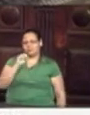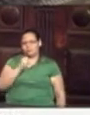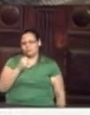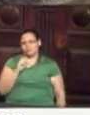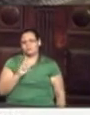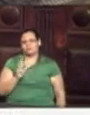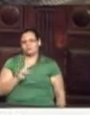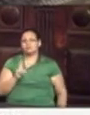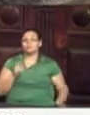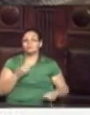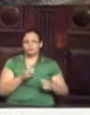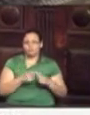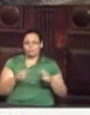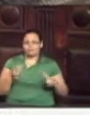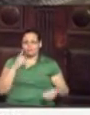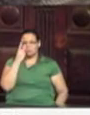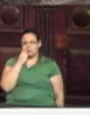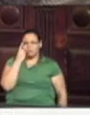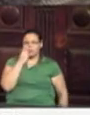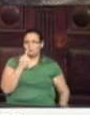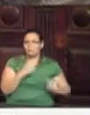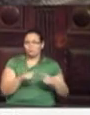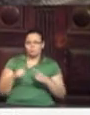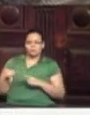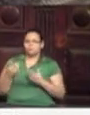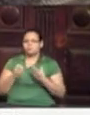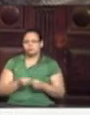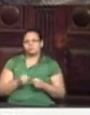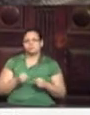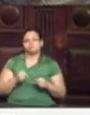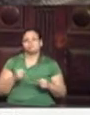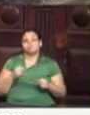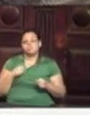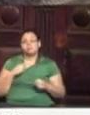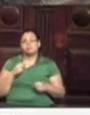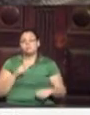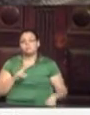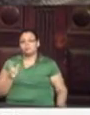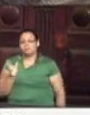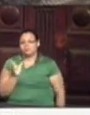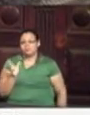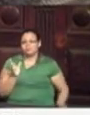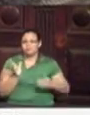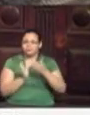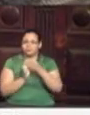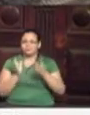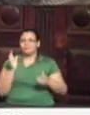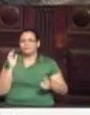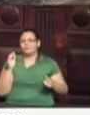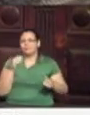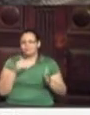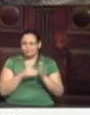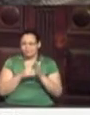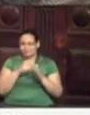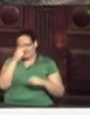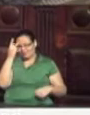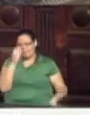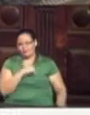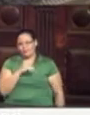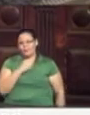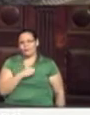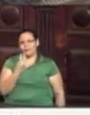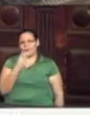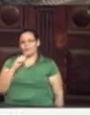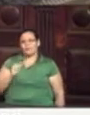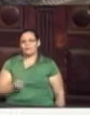muitos deputados foram contrários, inclusive eu, e em função também dessa restrição de uso, que passou a ser limitada àqueles que têm rendimentos até R$ 3.000.